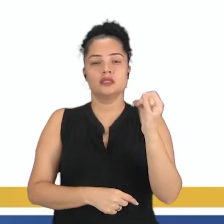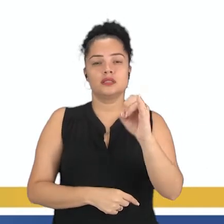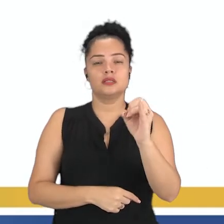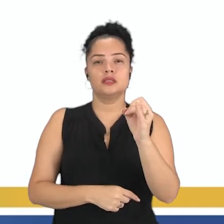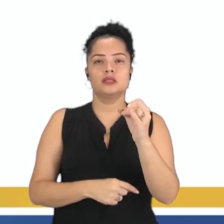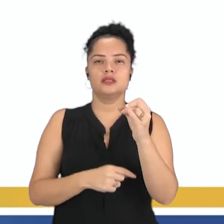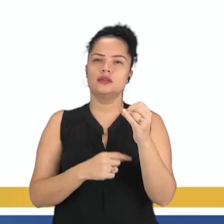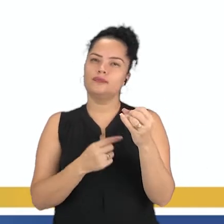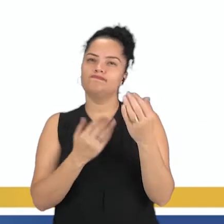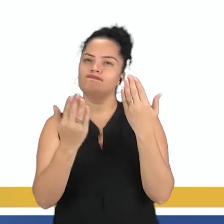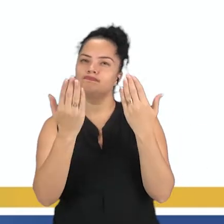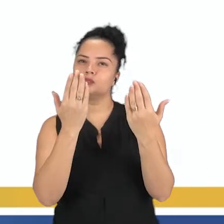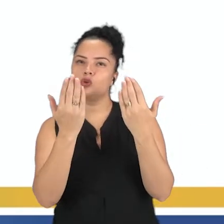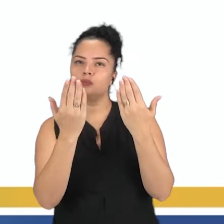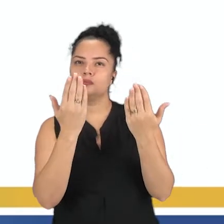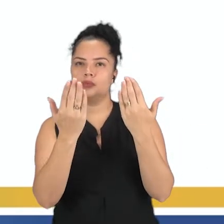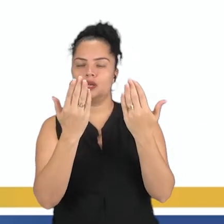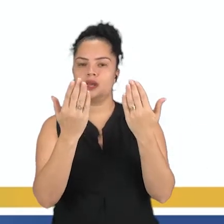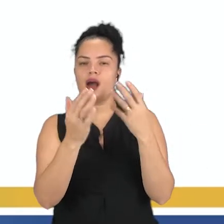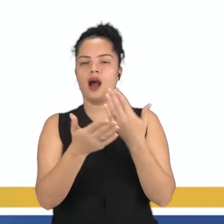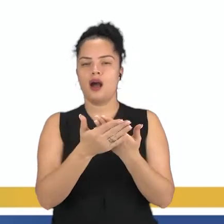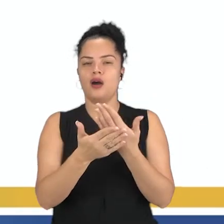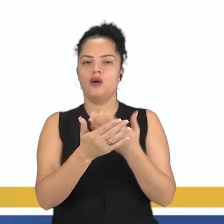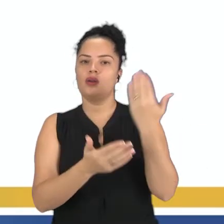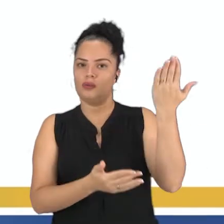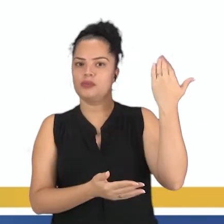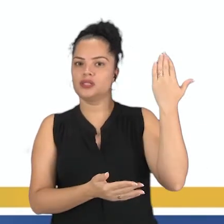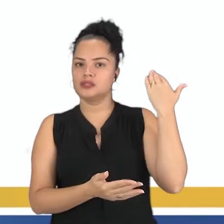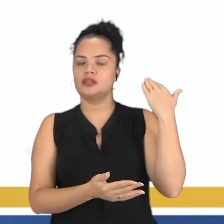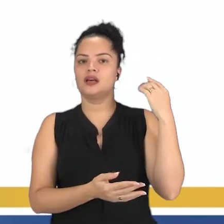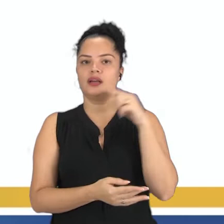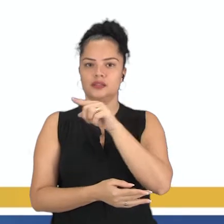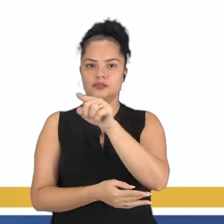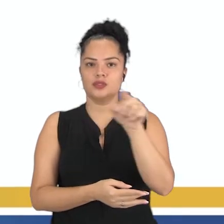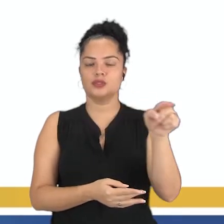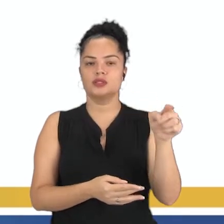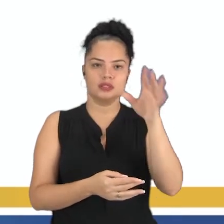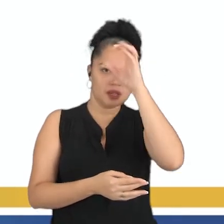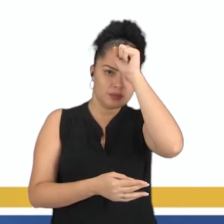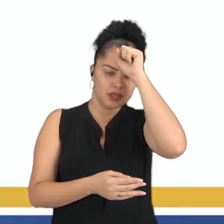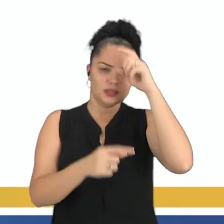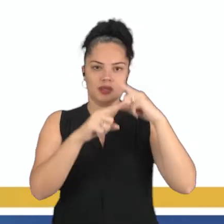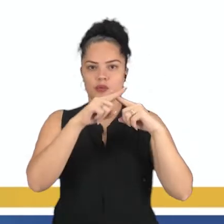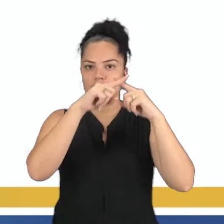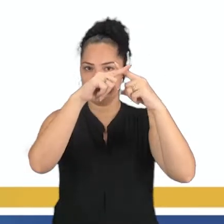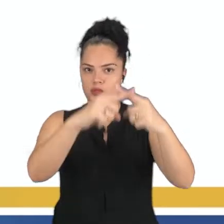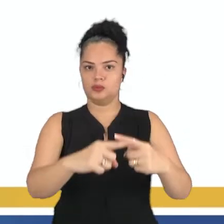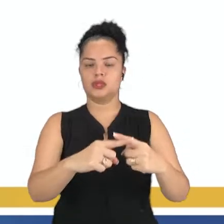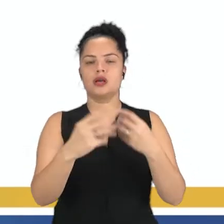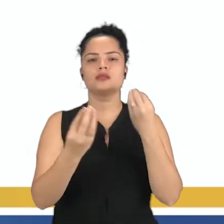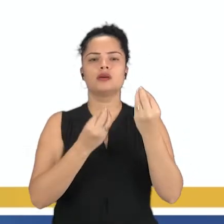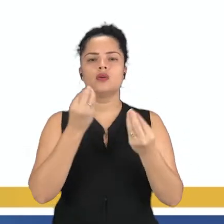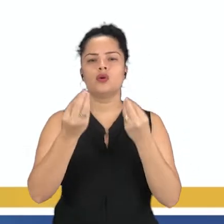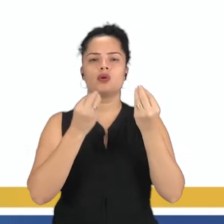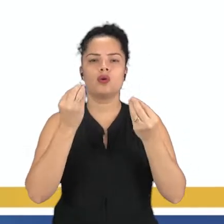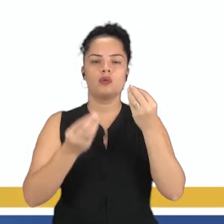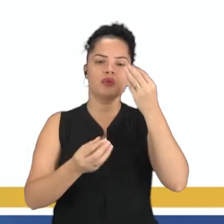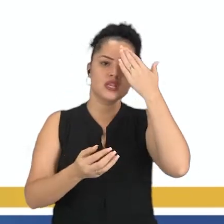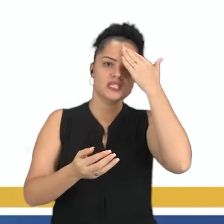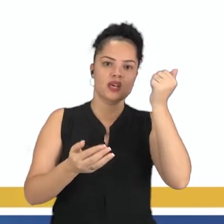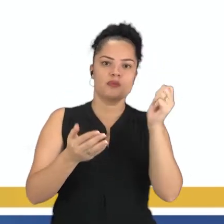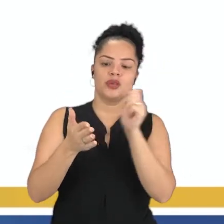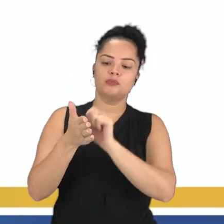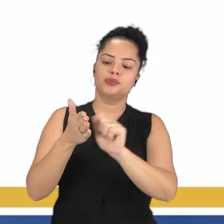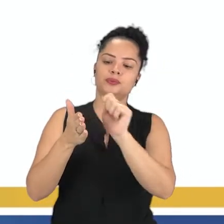baseando pelo que você aprendeu na última aula envolvendo frações, multiplicação de frações, perdão, como é que eu posso reescrever